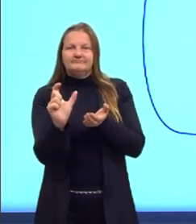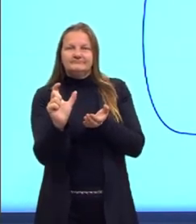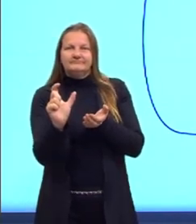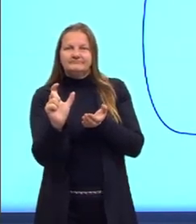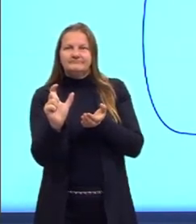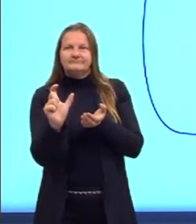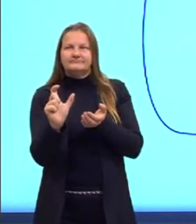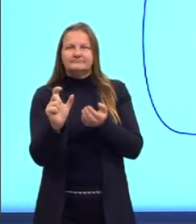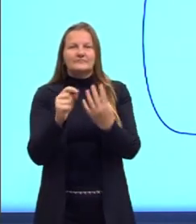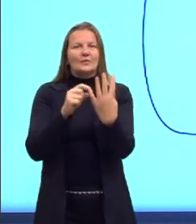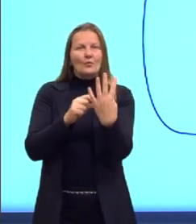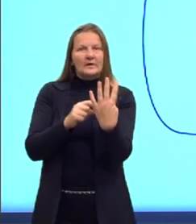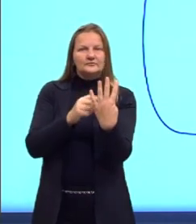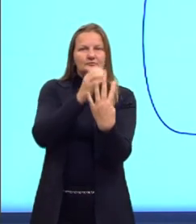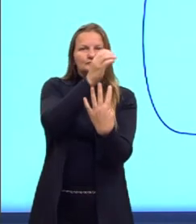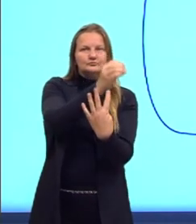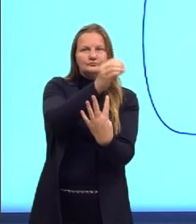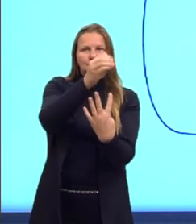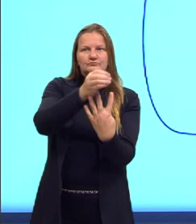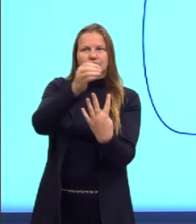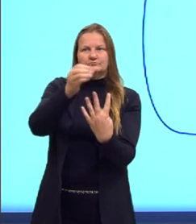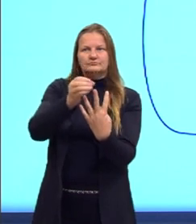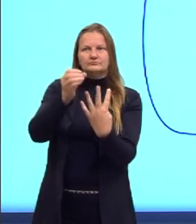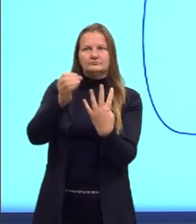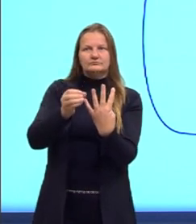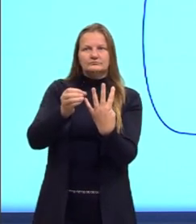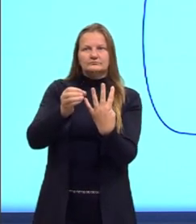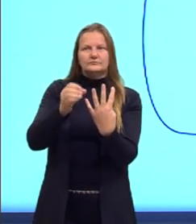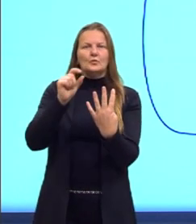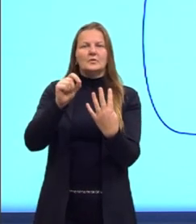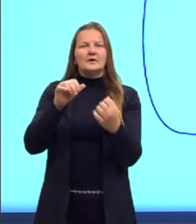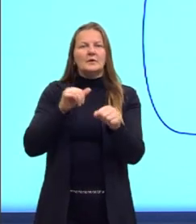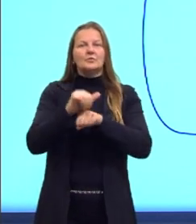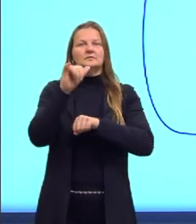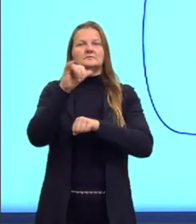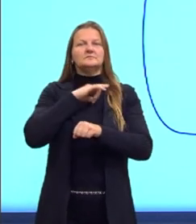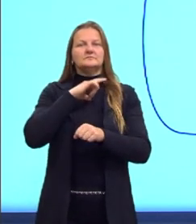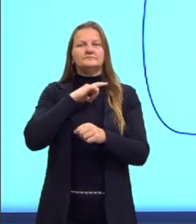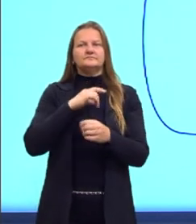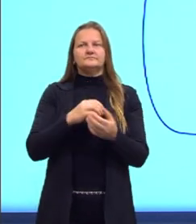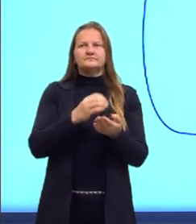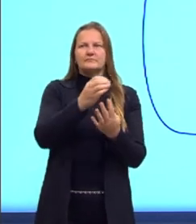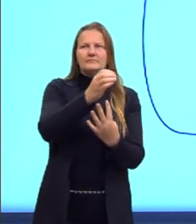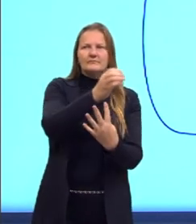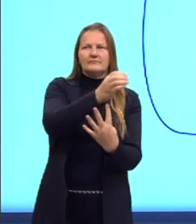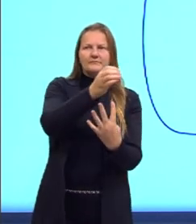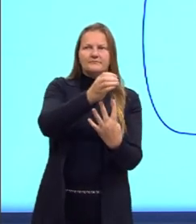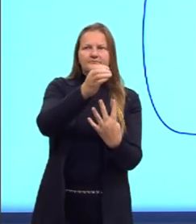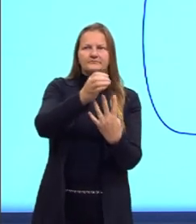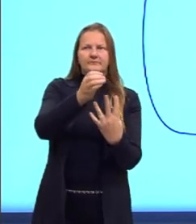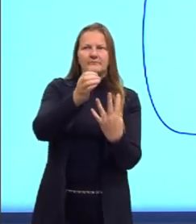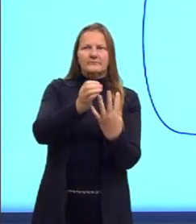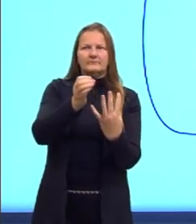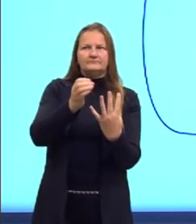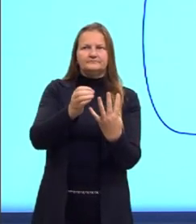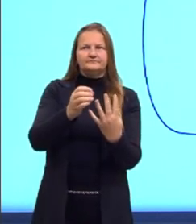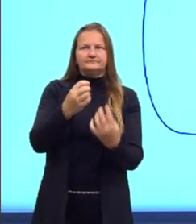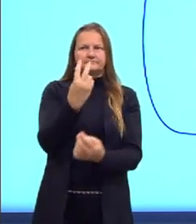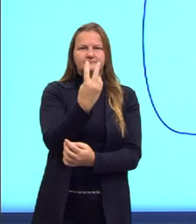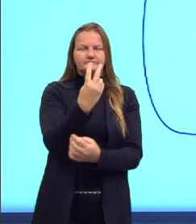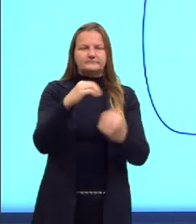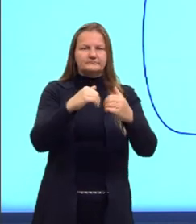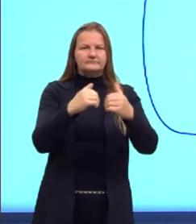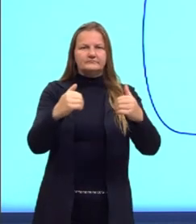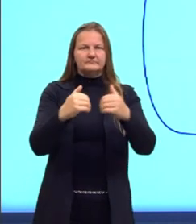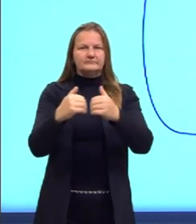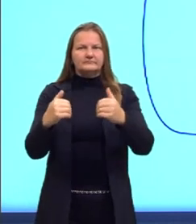aqui nesses quatro copos o que que tá acontecendo aqui nesses quatro copos né eles estão são dois